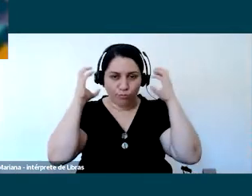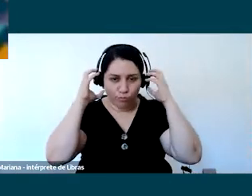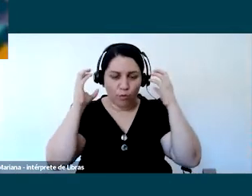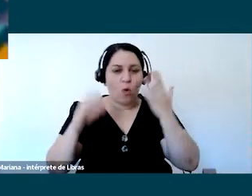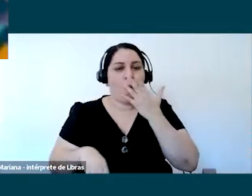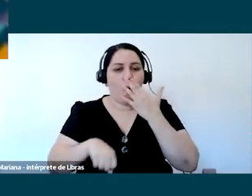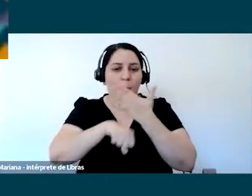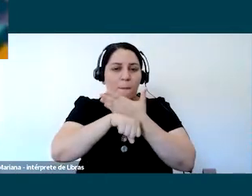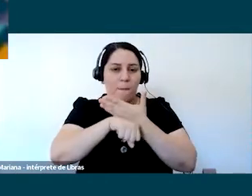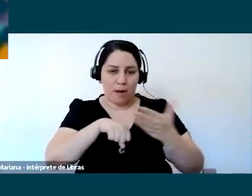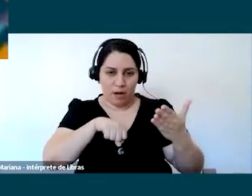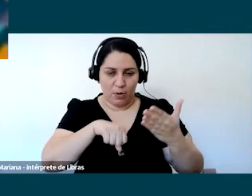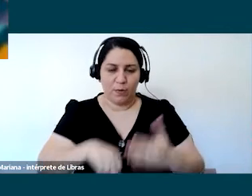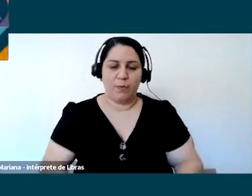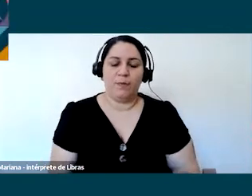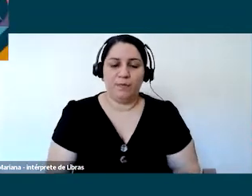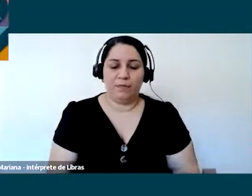de fone de ouvido branco.